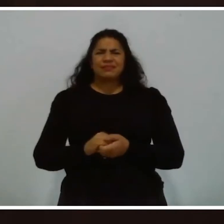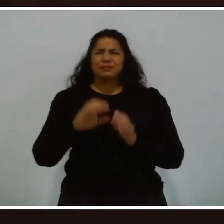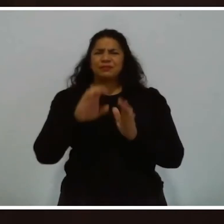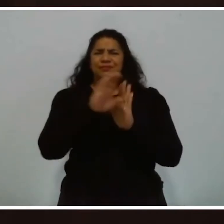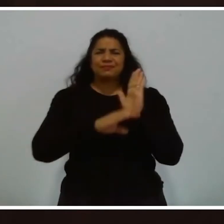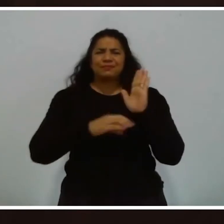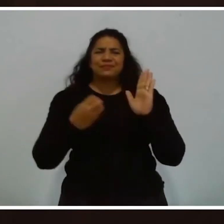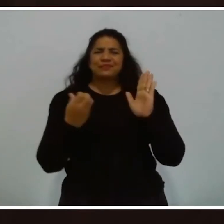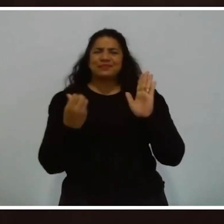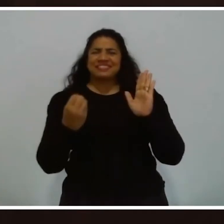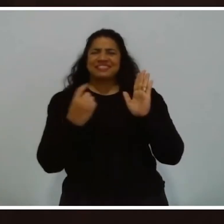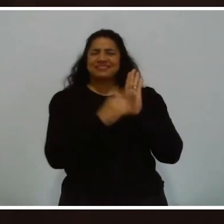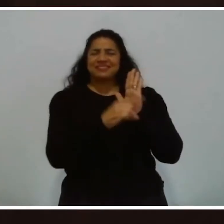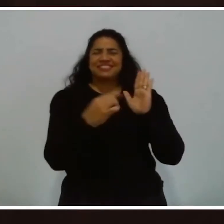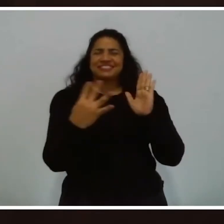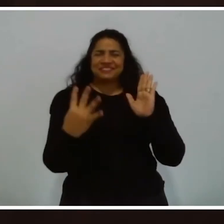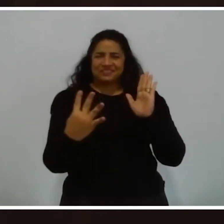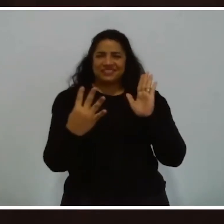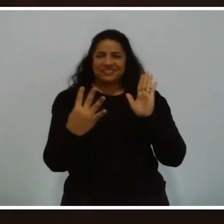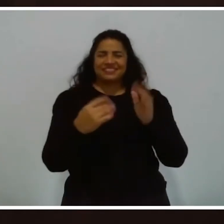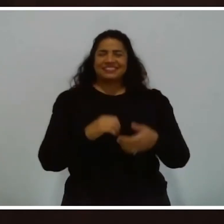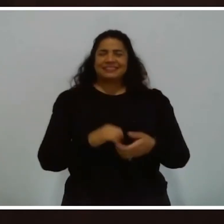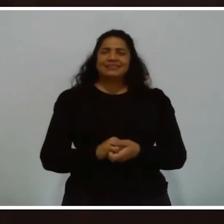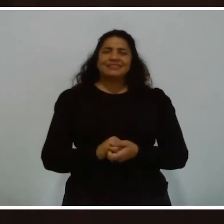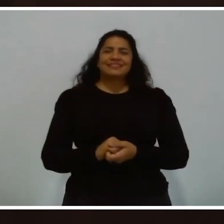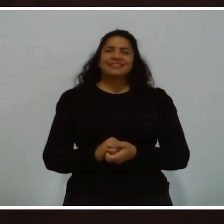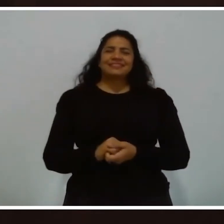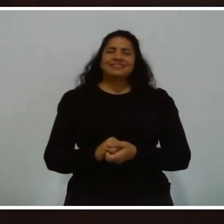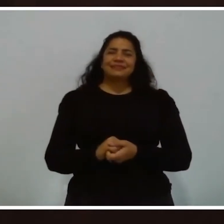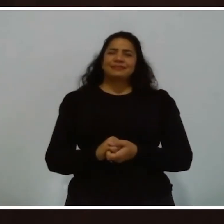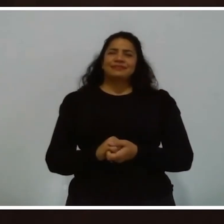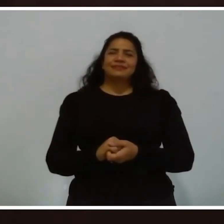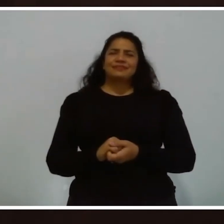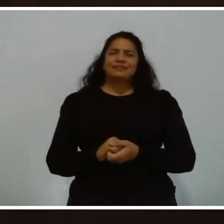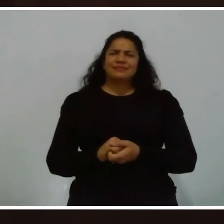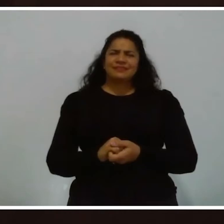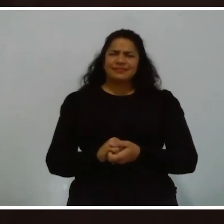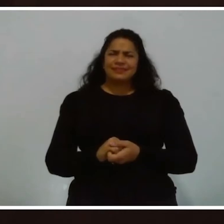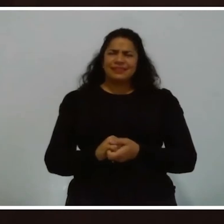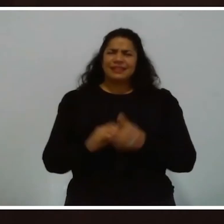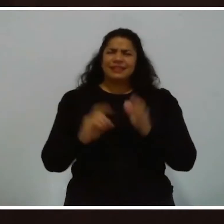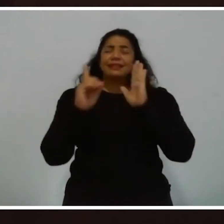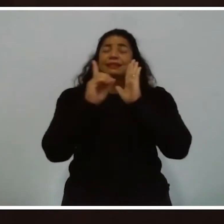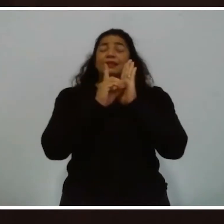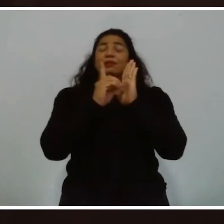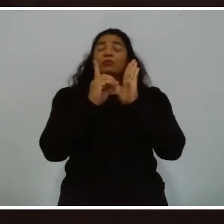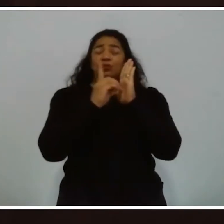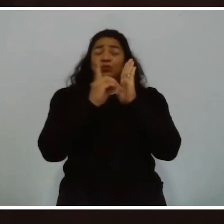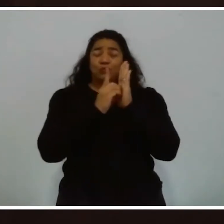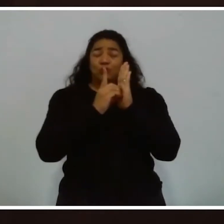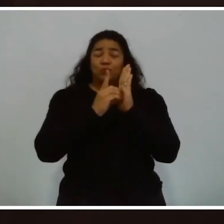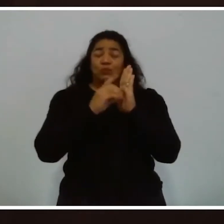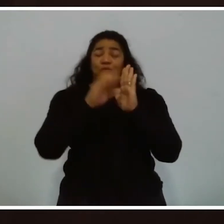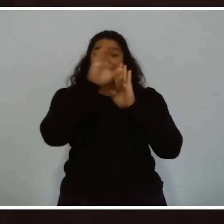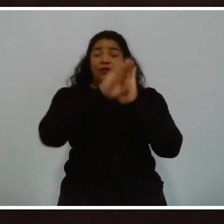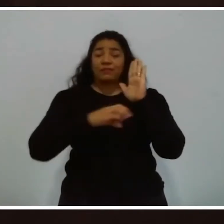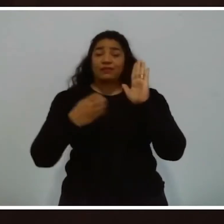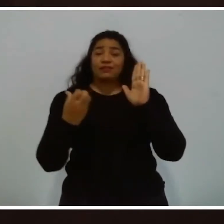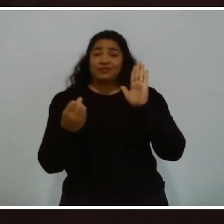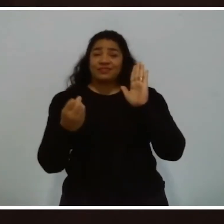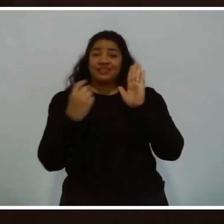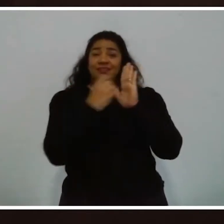isso como base. Deuteronômio 6:4. Tem muitos versículos na Bíblia sobre isso, né?